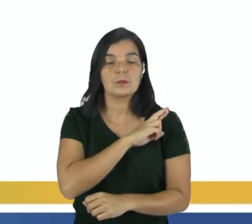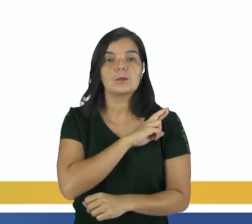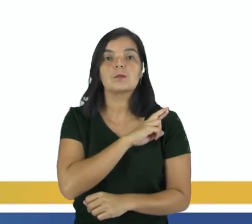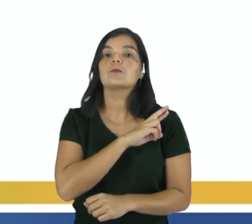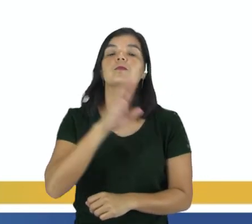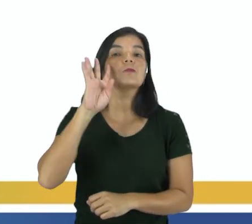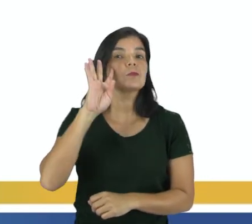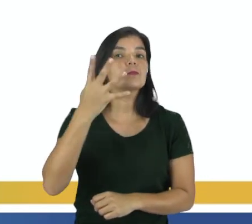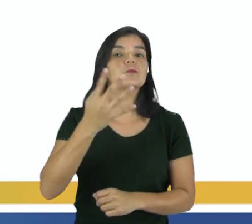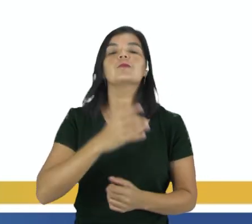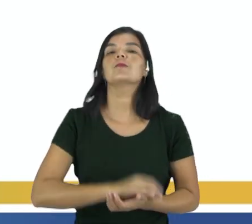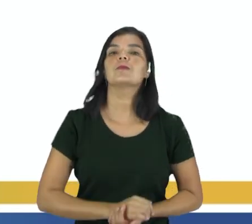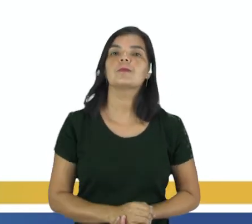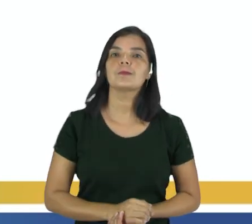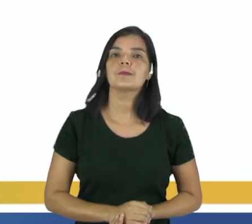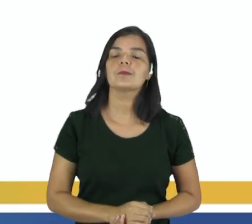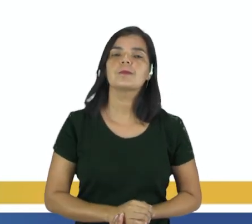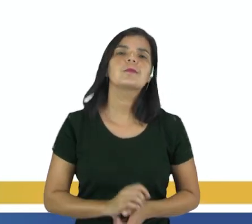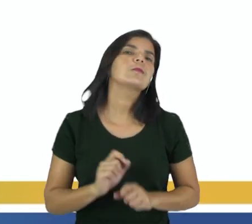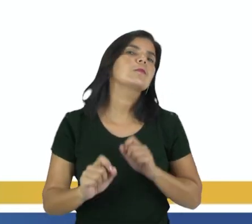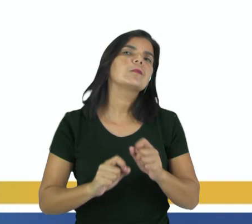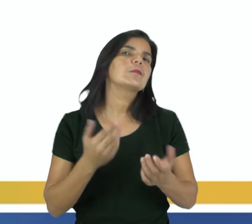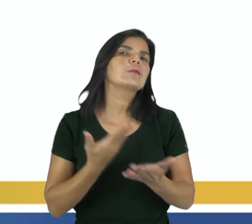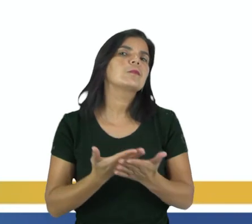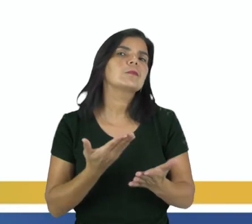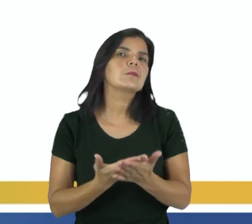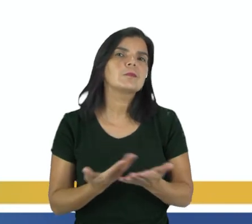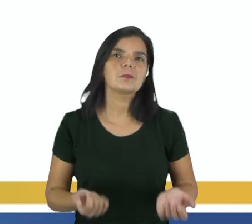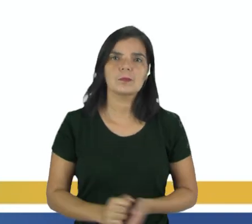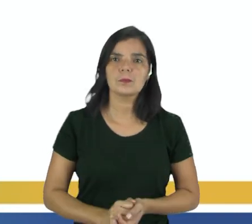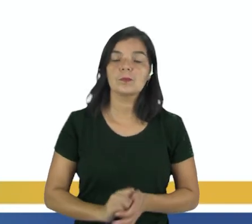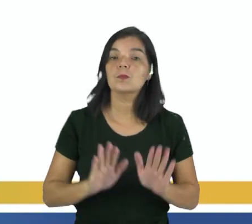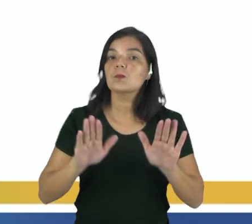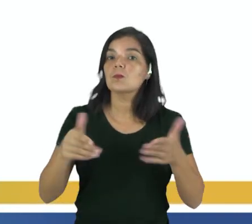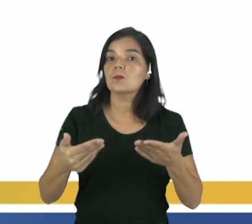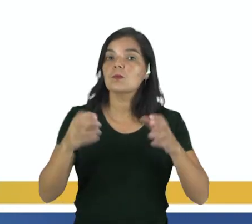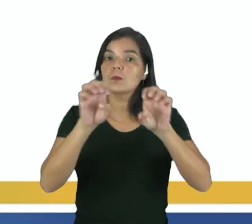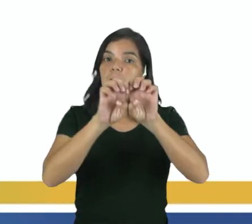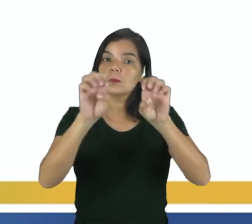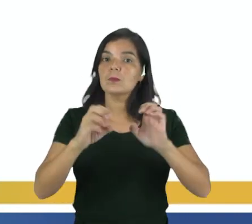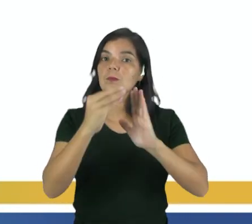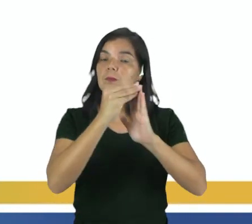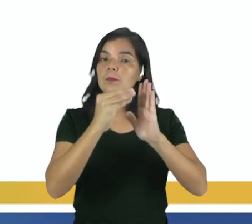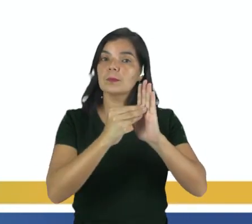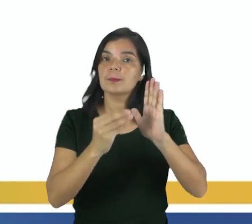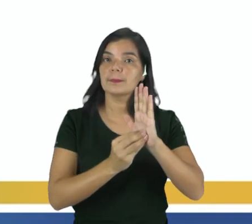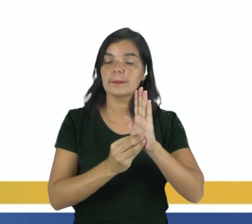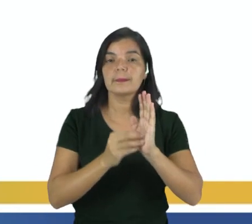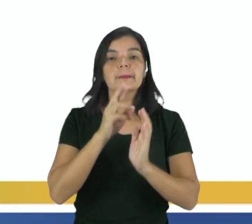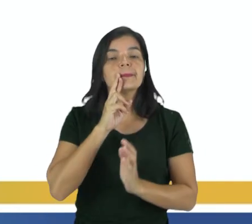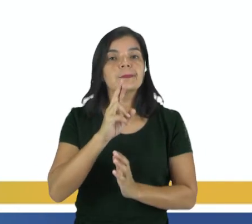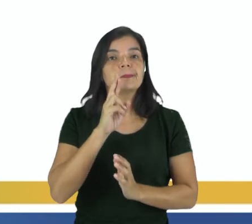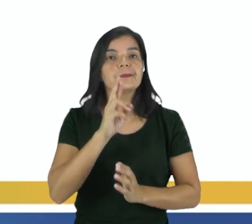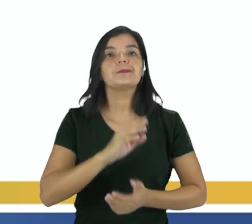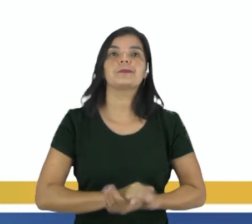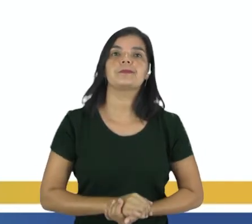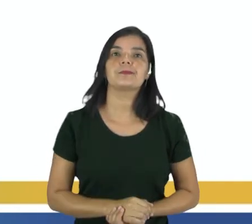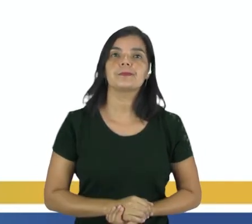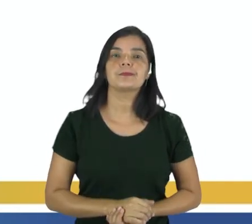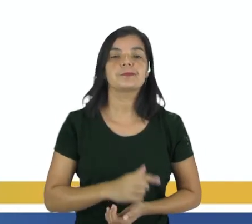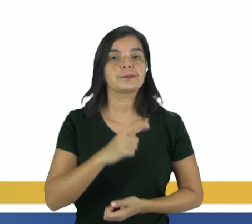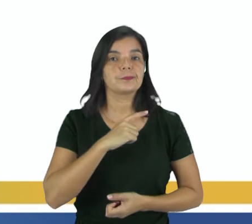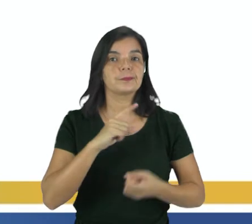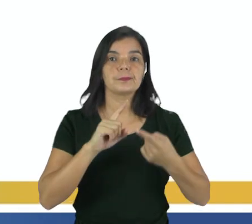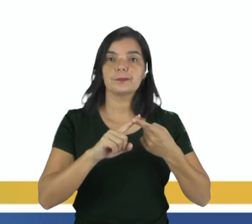de resolvê-lo. E sobre o que nós estudamos, quais os elementos da carta de reclamação? Olha só,